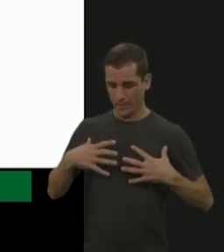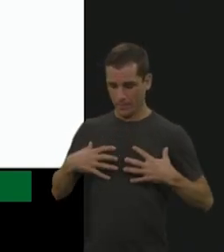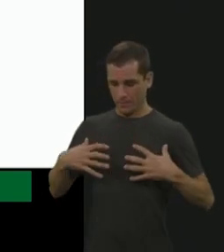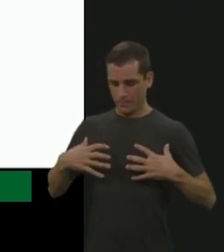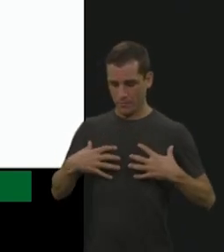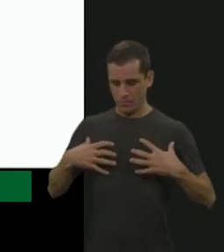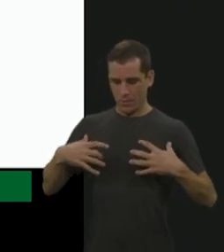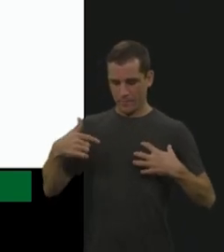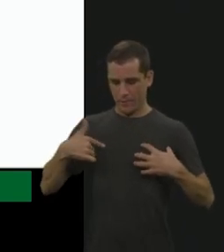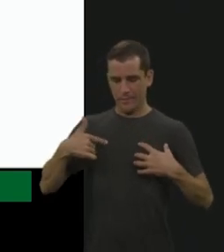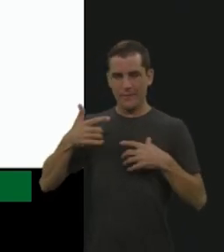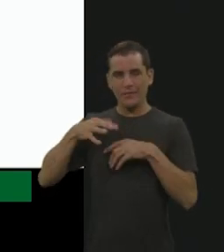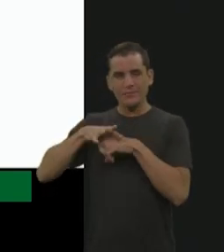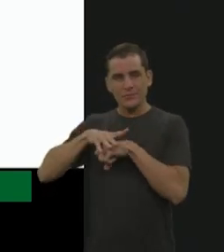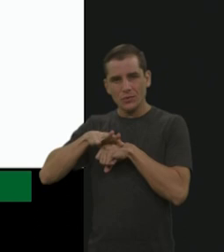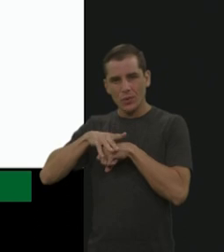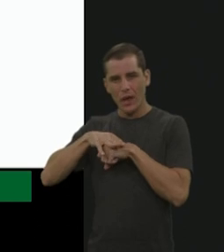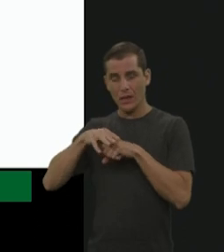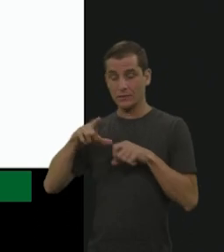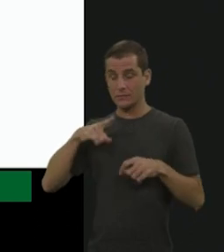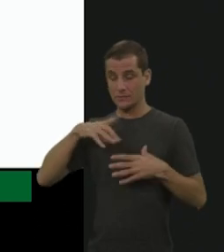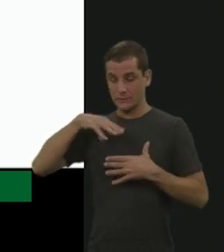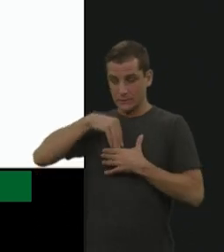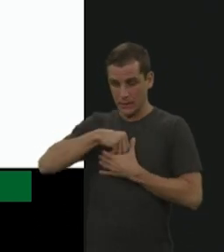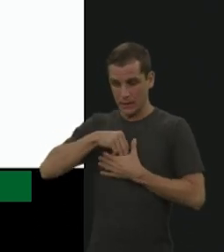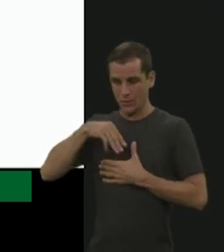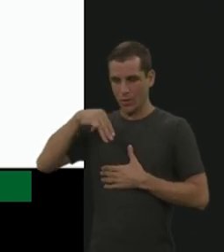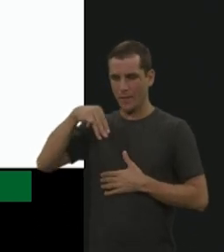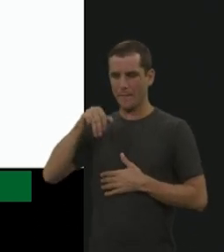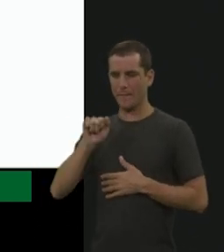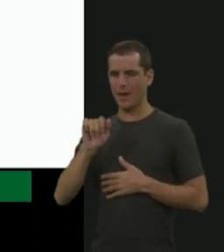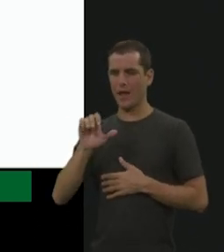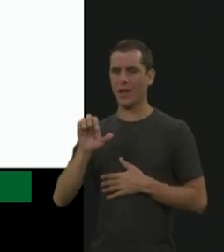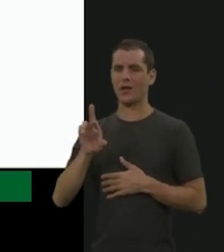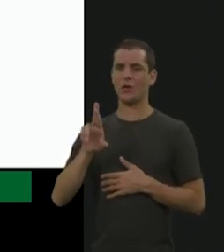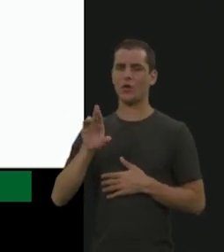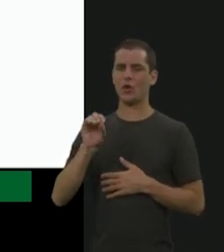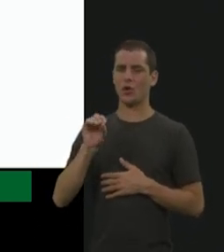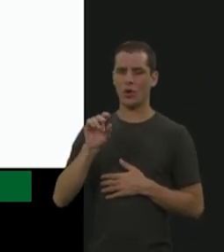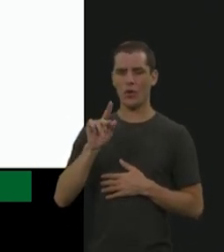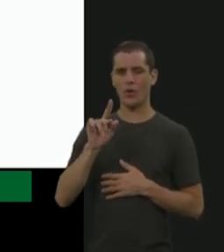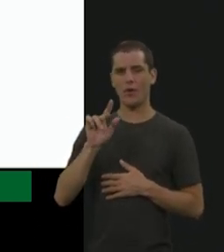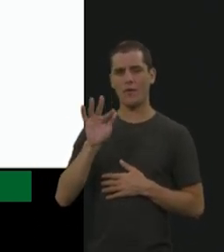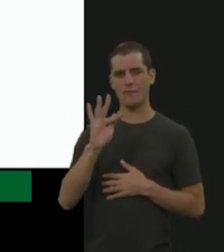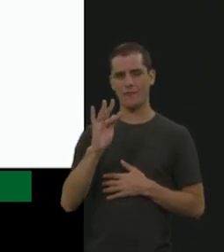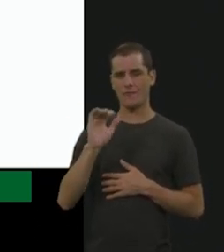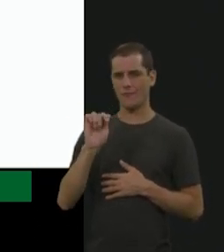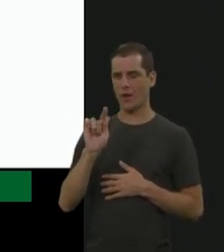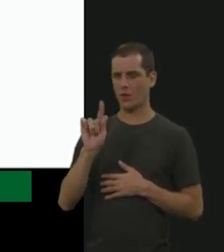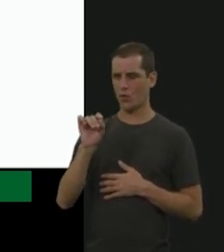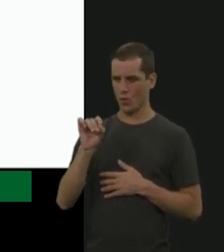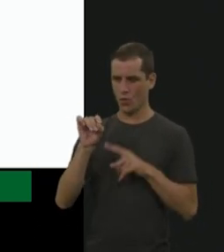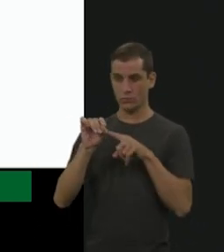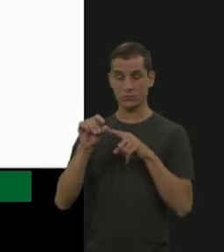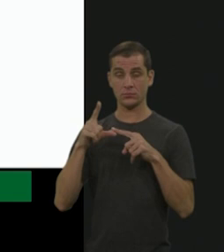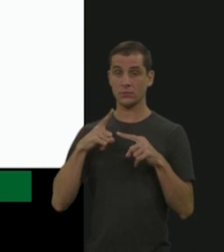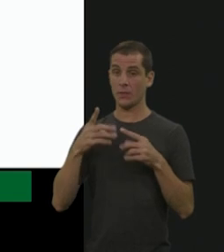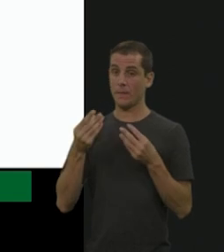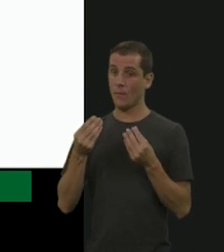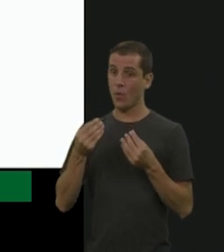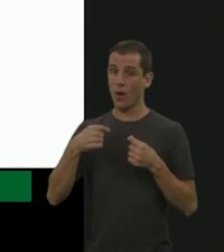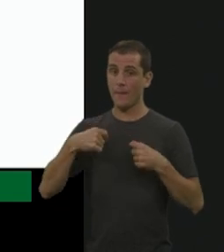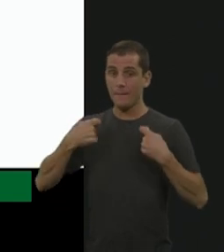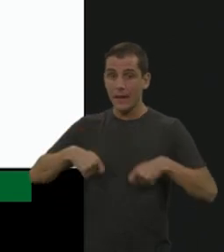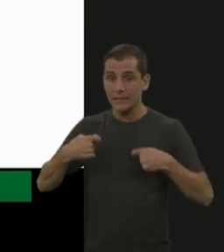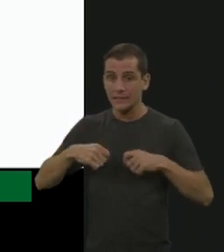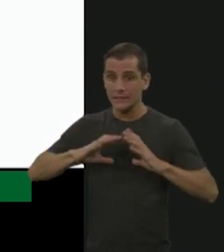tenho muito macrófago no pulmão, né? Quando a gente faz gripe, a gente faz pneumonia, os macrófagos vão lá e vão fazer a limpeza. Então,